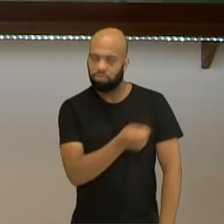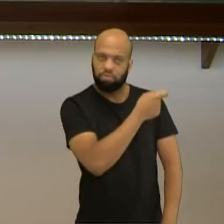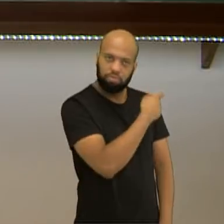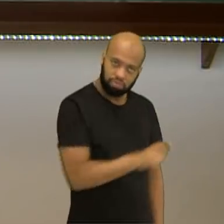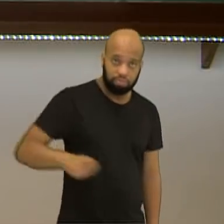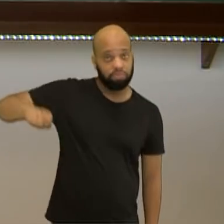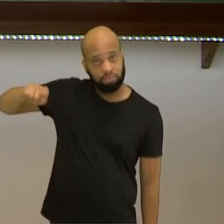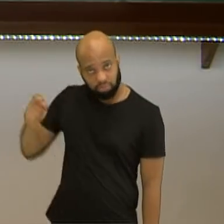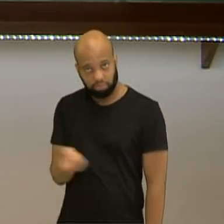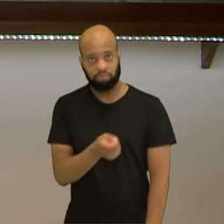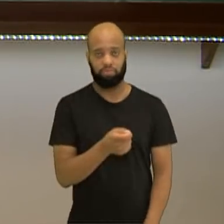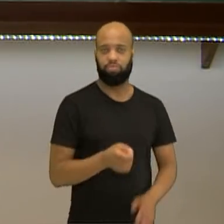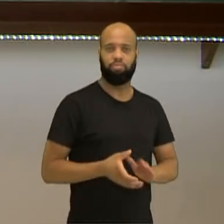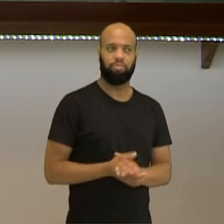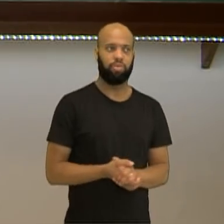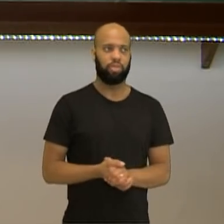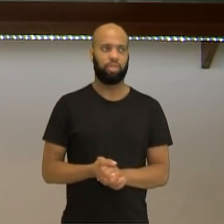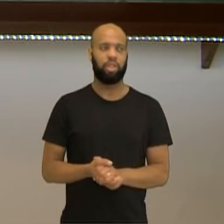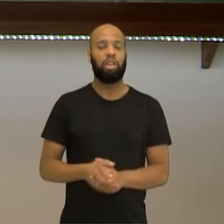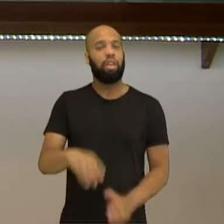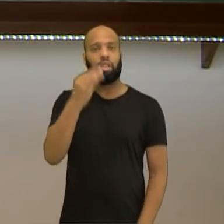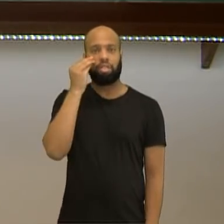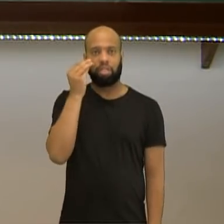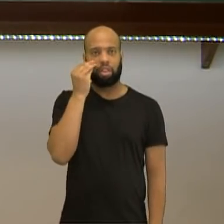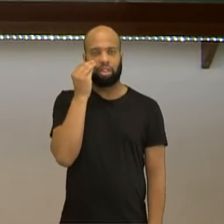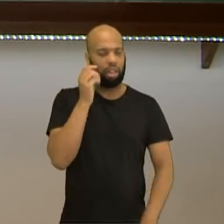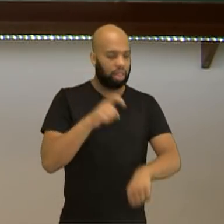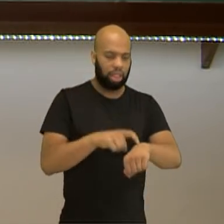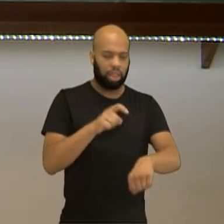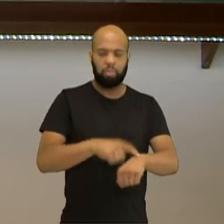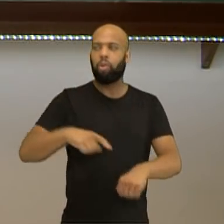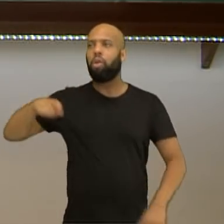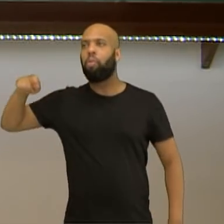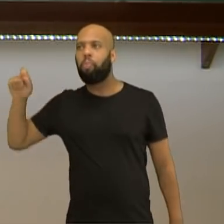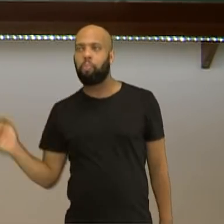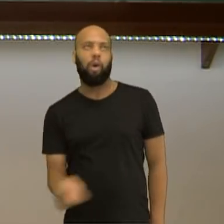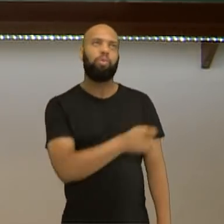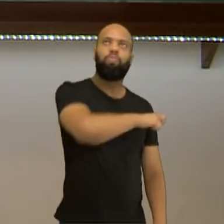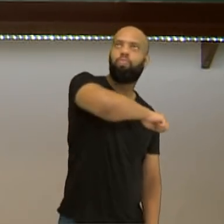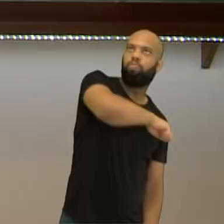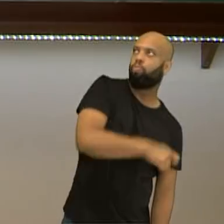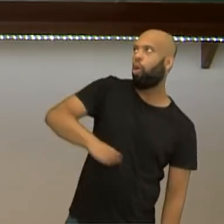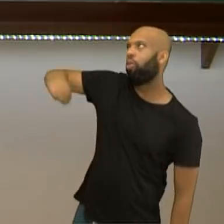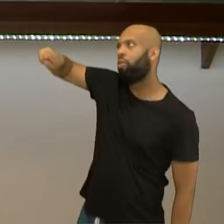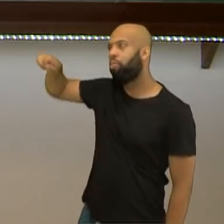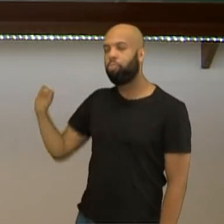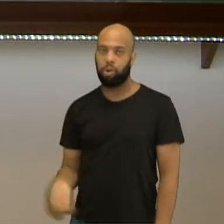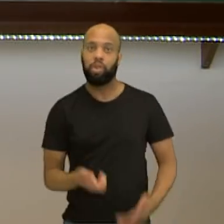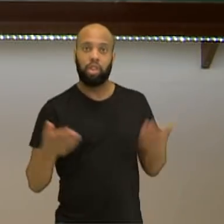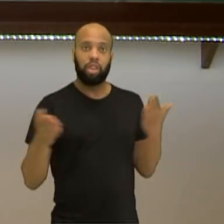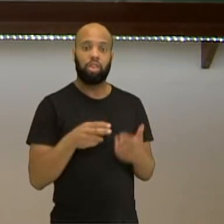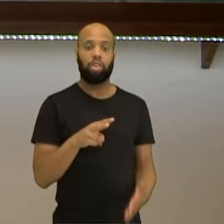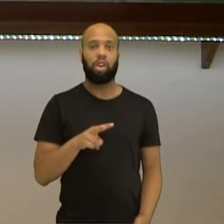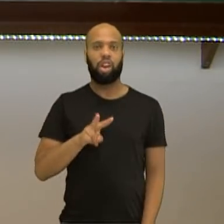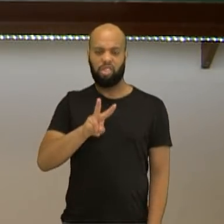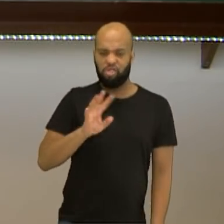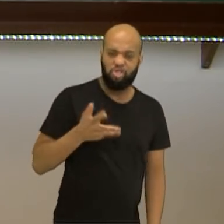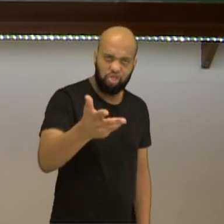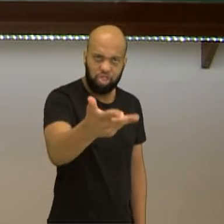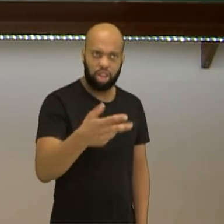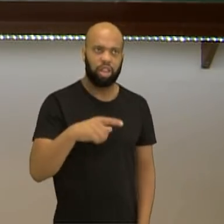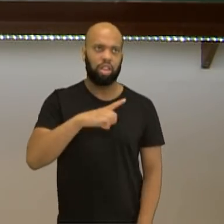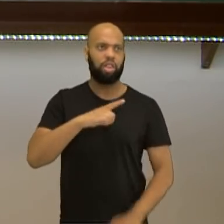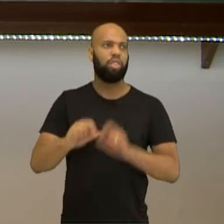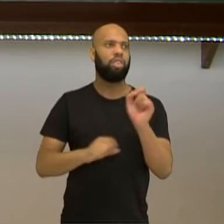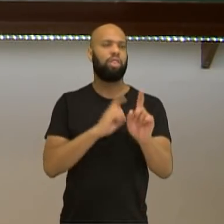rebatida e o maior tempo possível tem que ficar no ar, tá? O veloz,